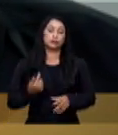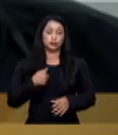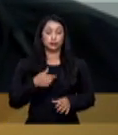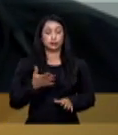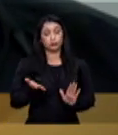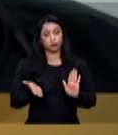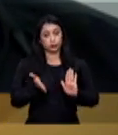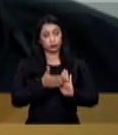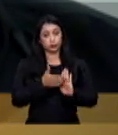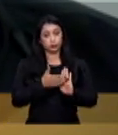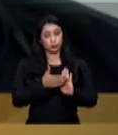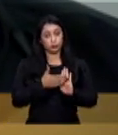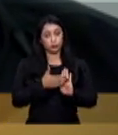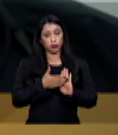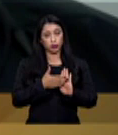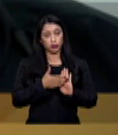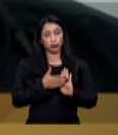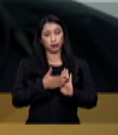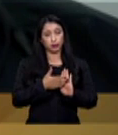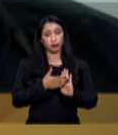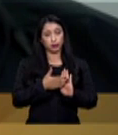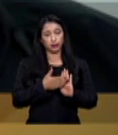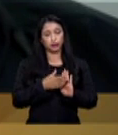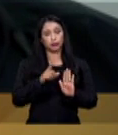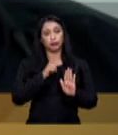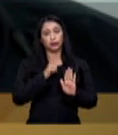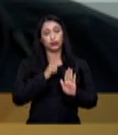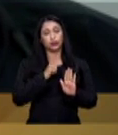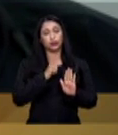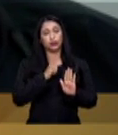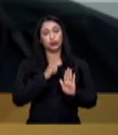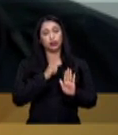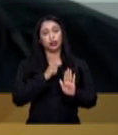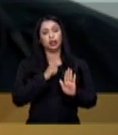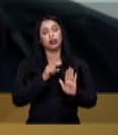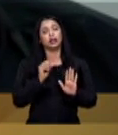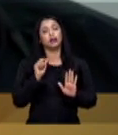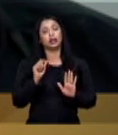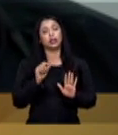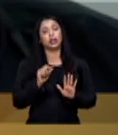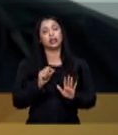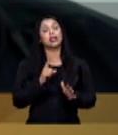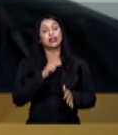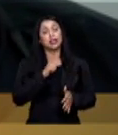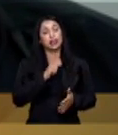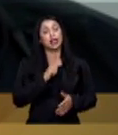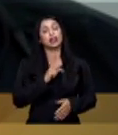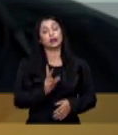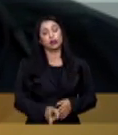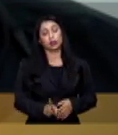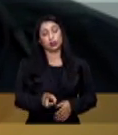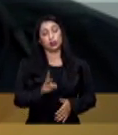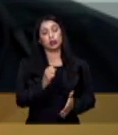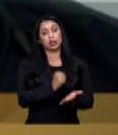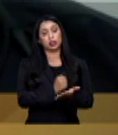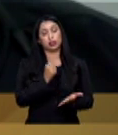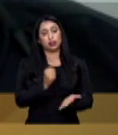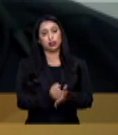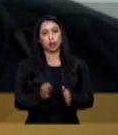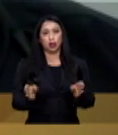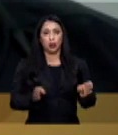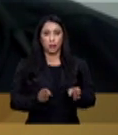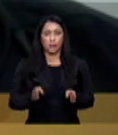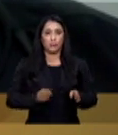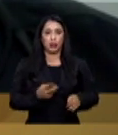proponho a modulação dos efeitos da presente decisão, garantindo a vigência dessas contratações, né, pelo prazo